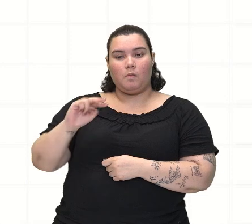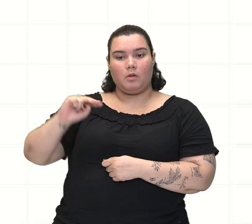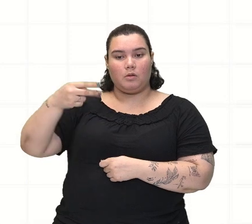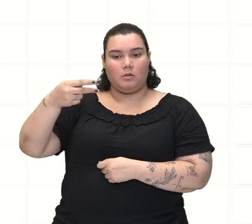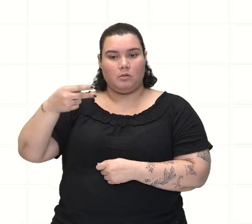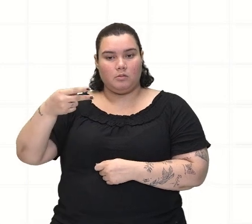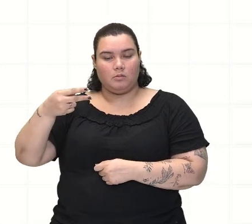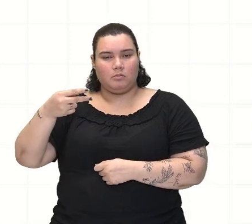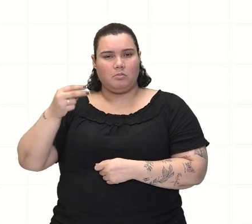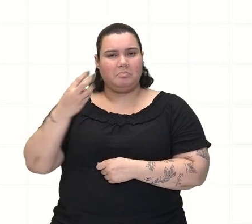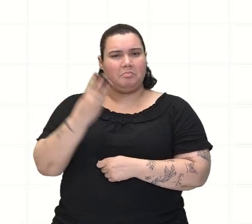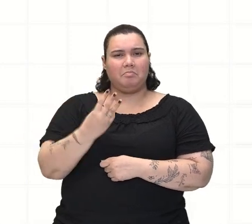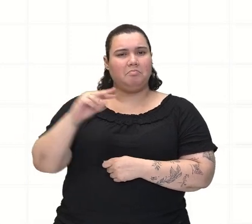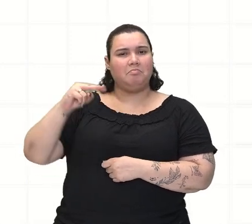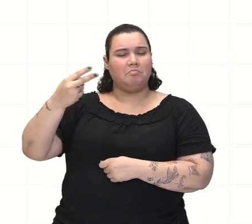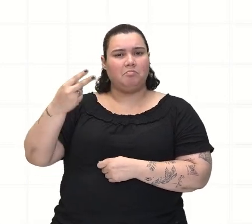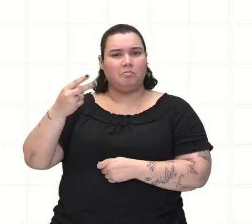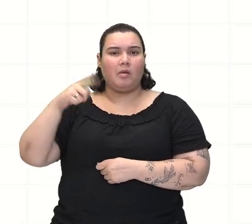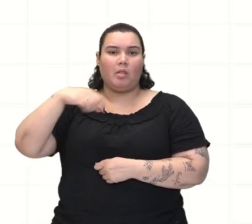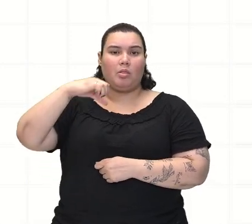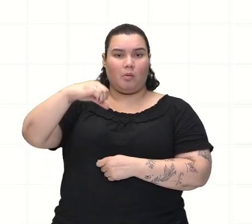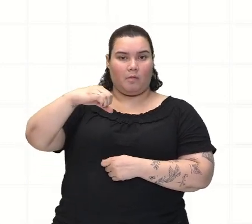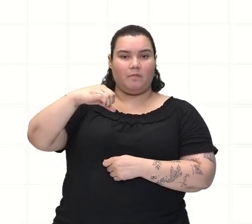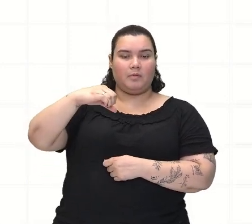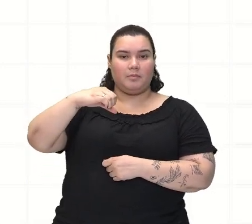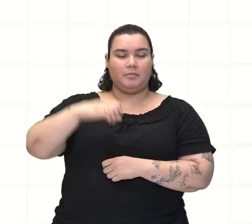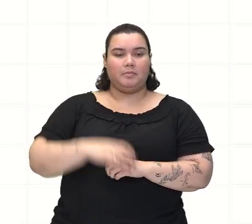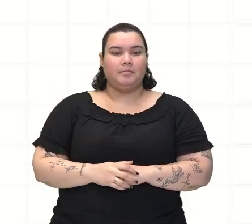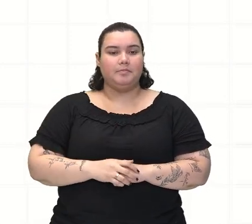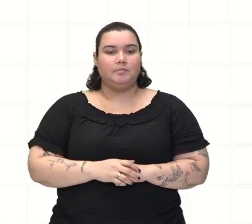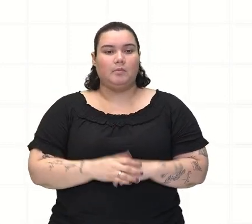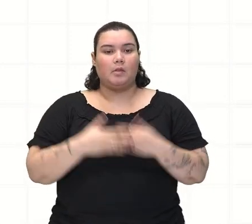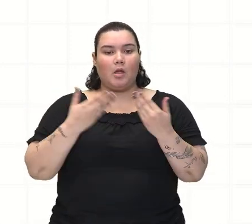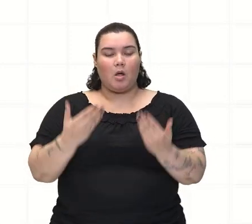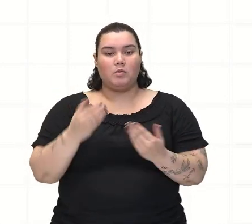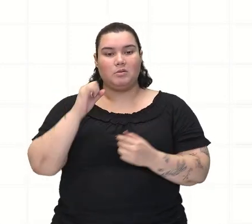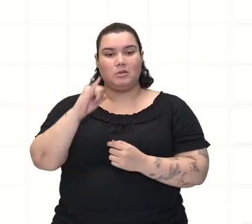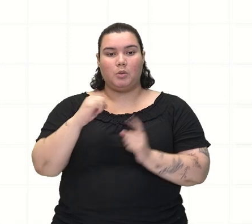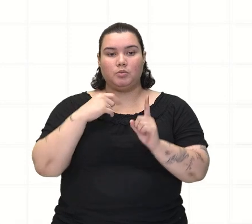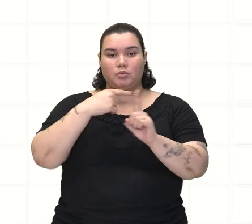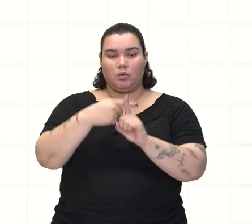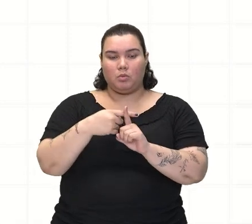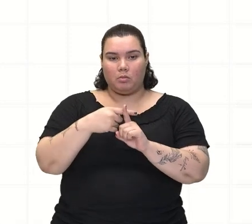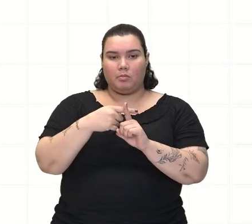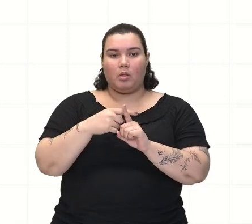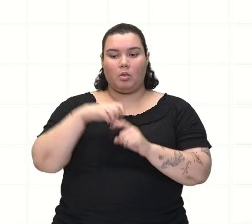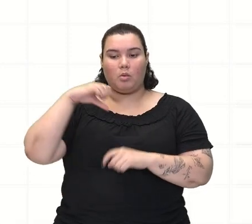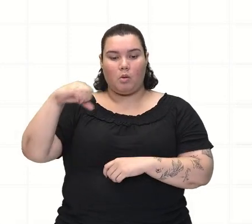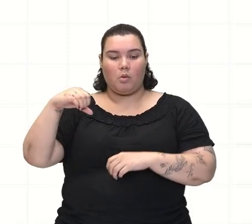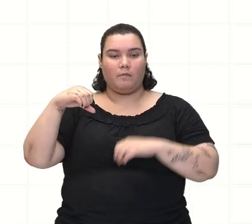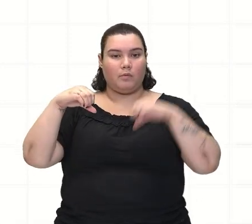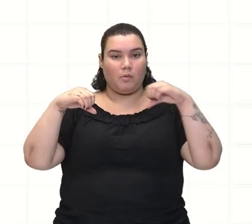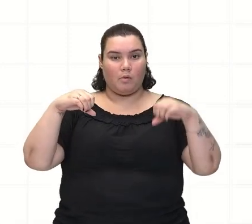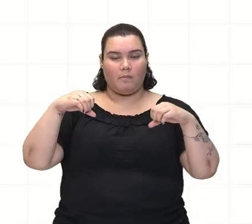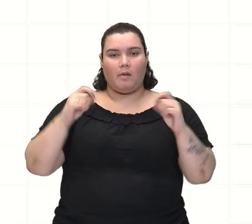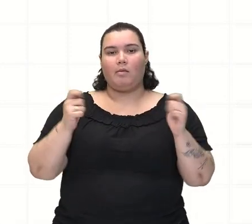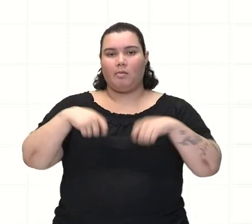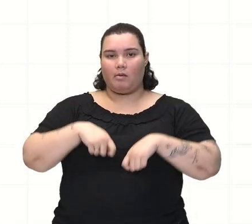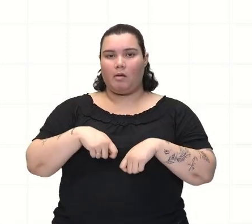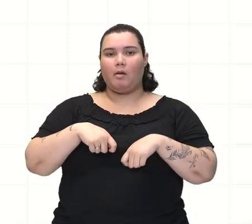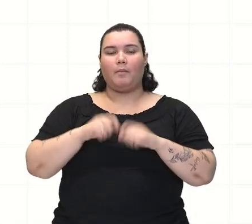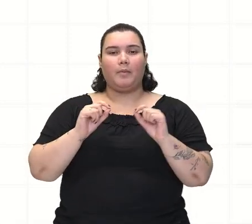Que é quanto 3 ao quadrado? 9. Então, se eu somar dos dois lados da equação 9, eu vou poder,